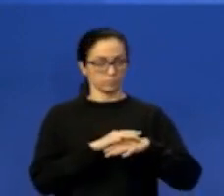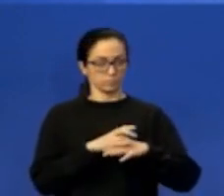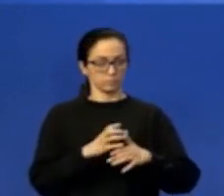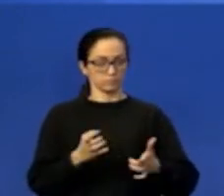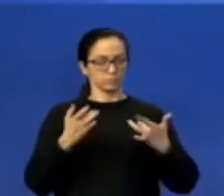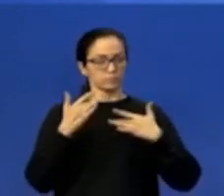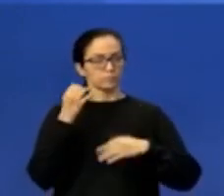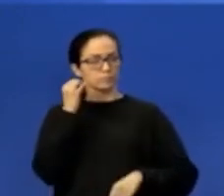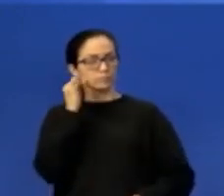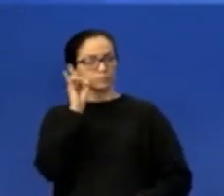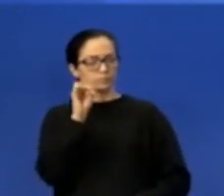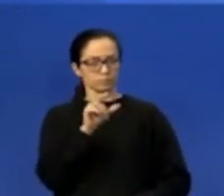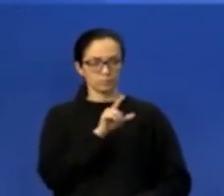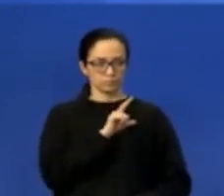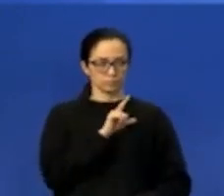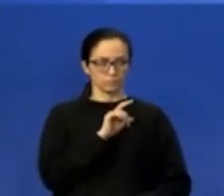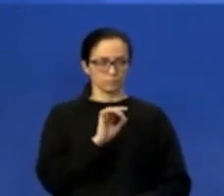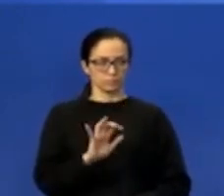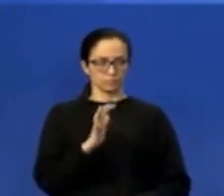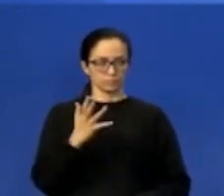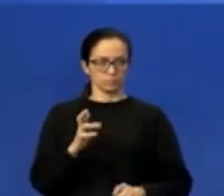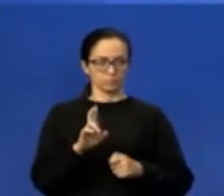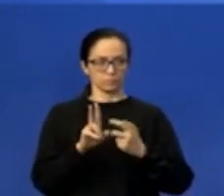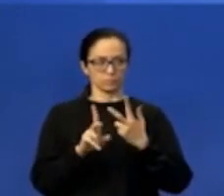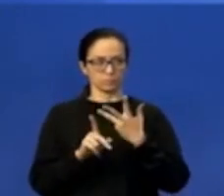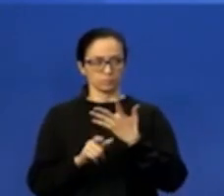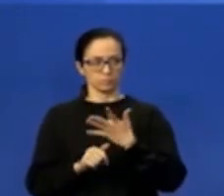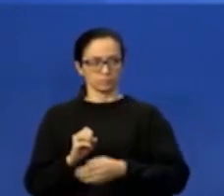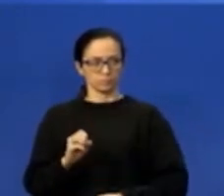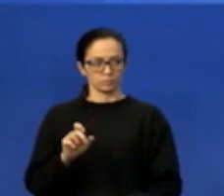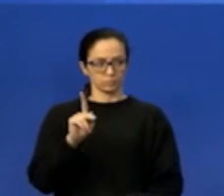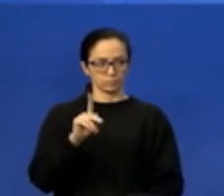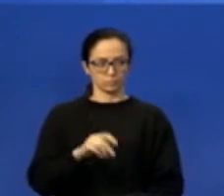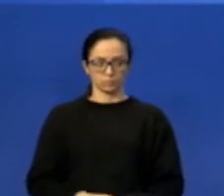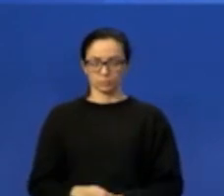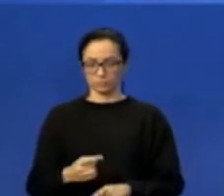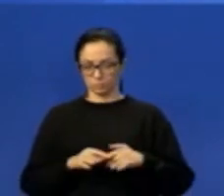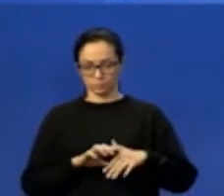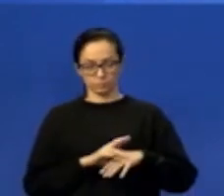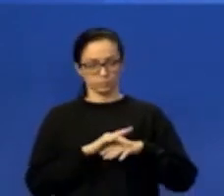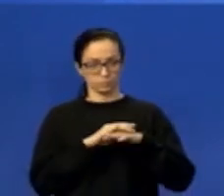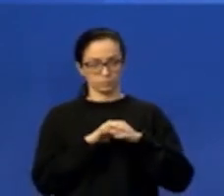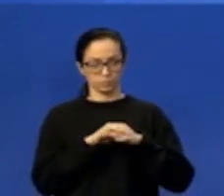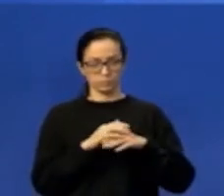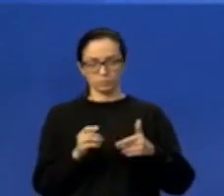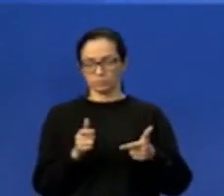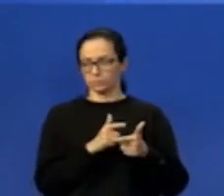como no caso da anemia, né, de doenças que ocorrem e que podem